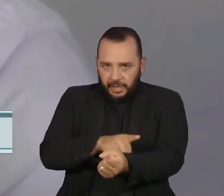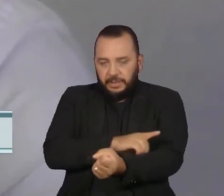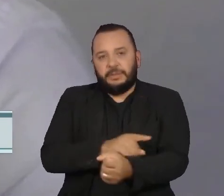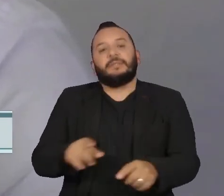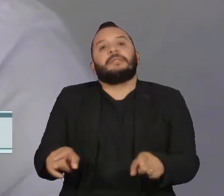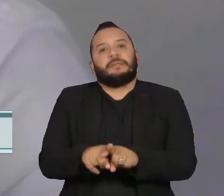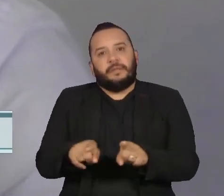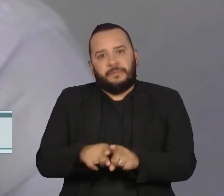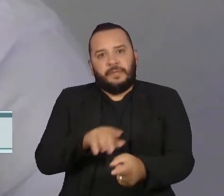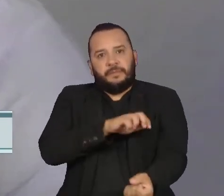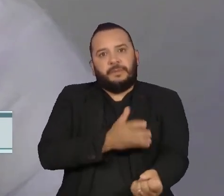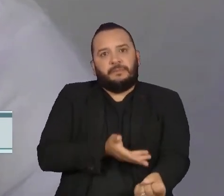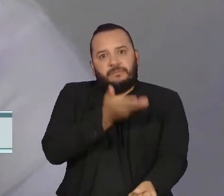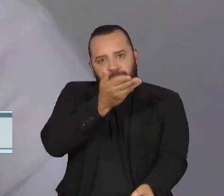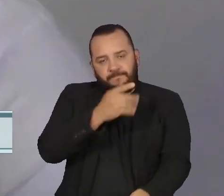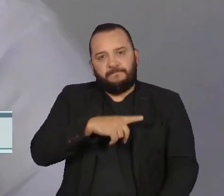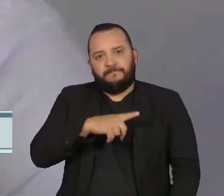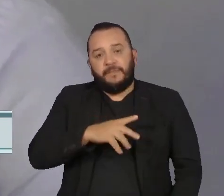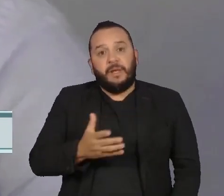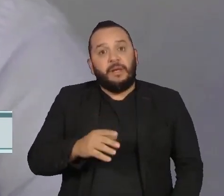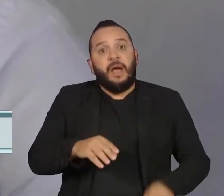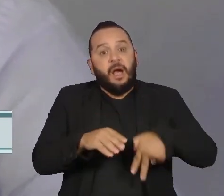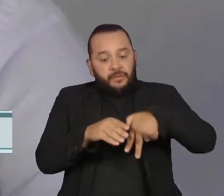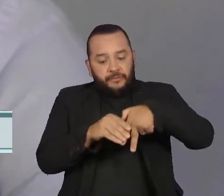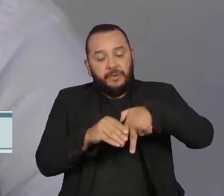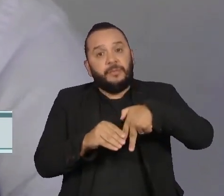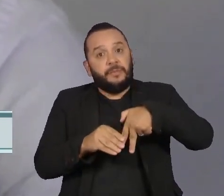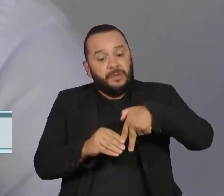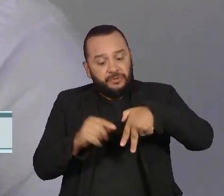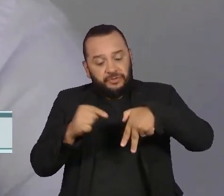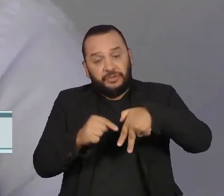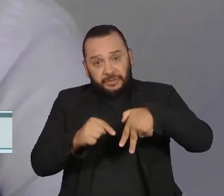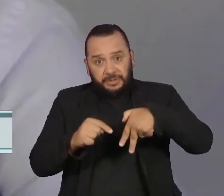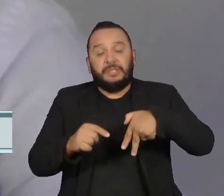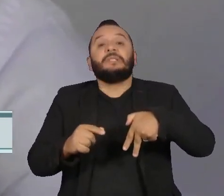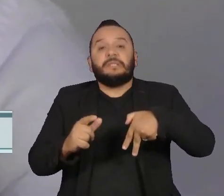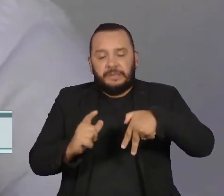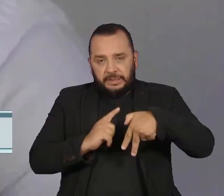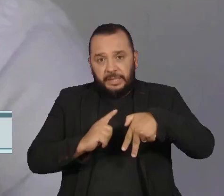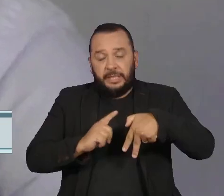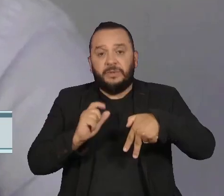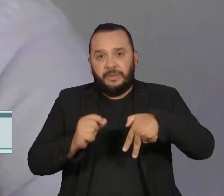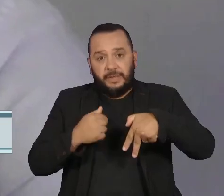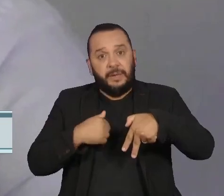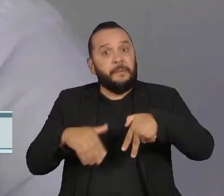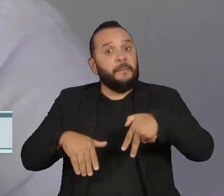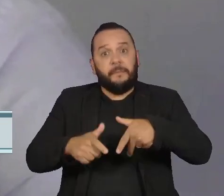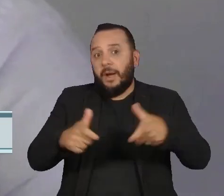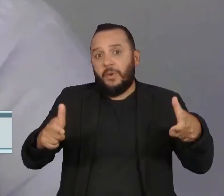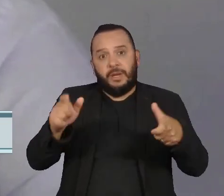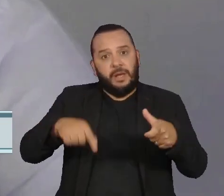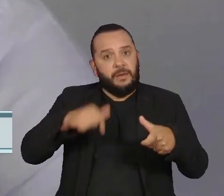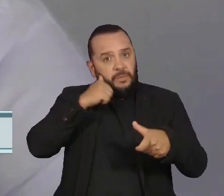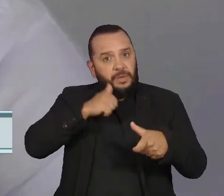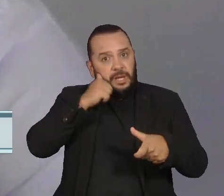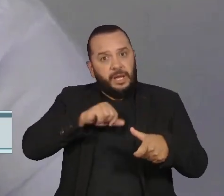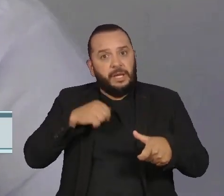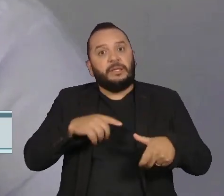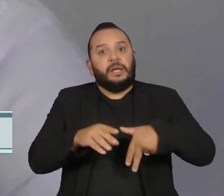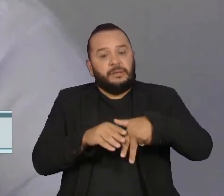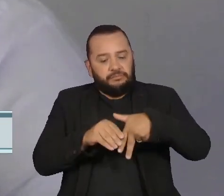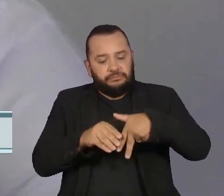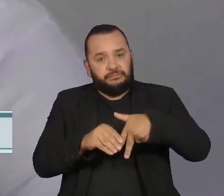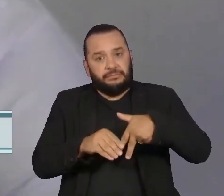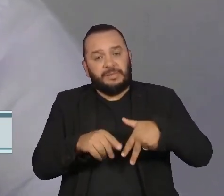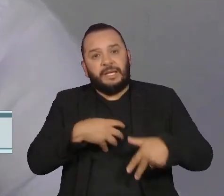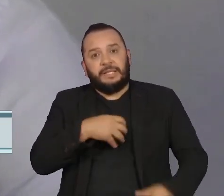de hipertensão, tá? Então, a fibromialgia também é uma doença que prevalentemente é em mulheres, tá? E ela é muito marcada por esses